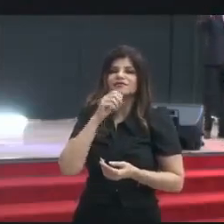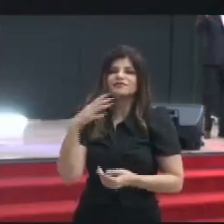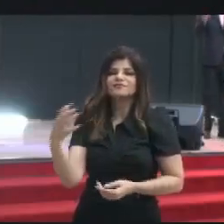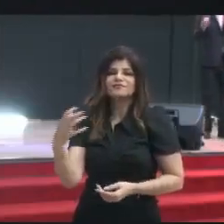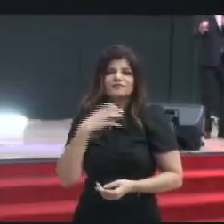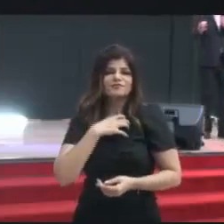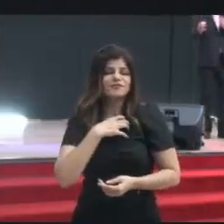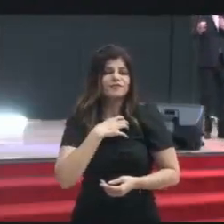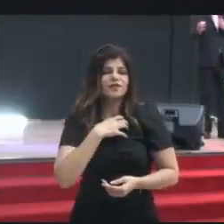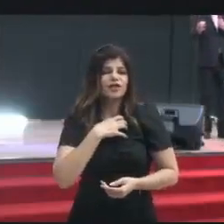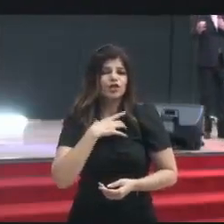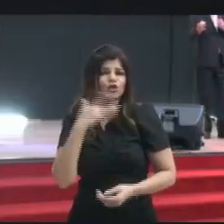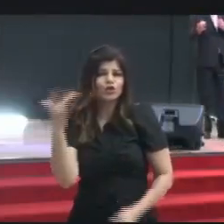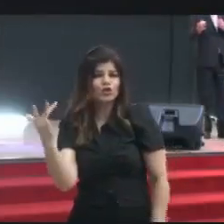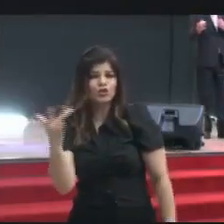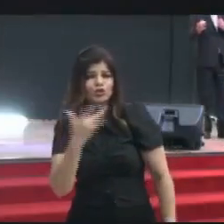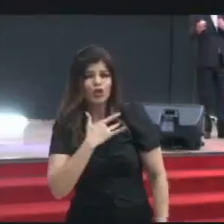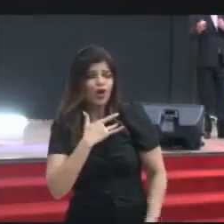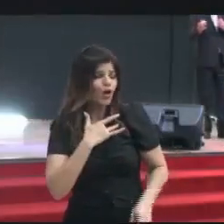dos perdidos?